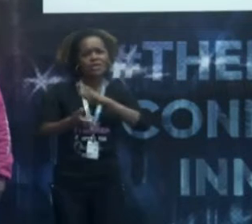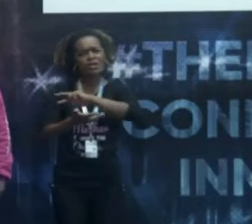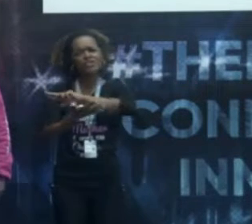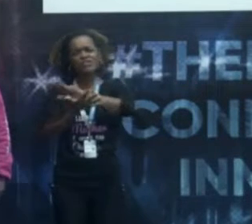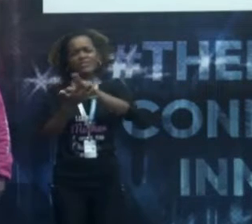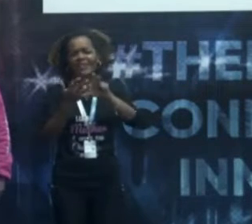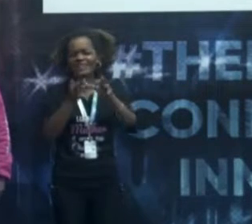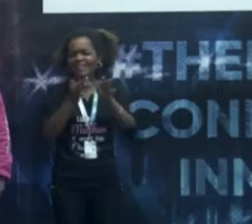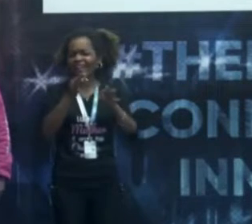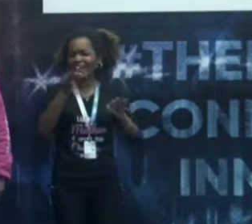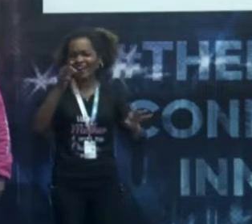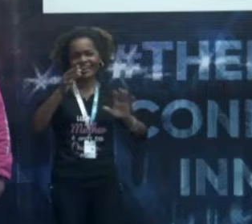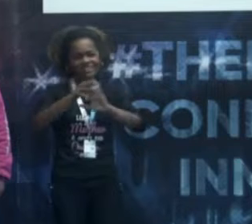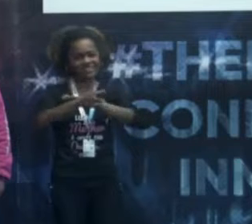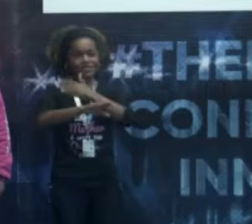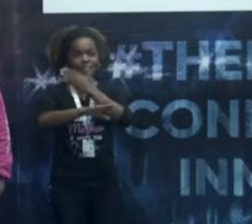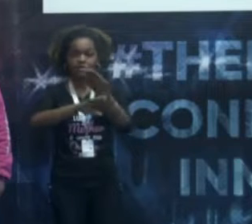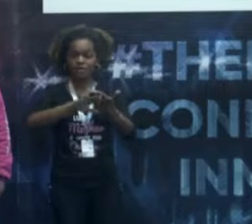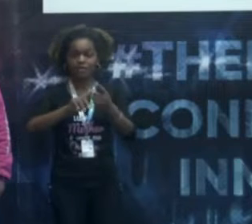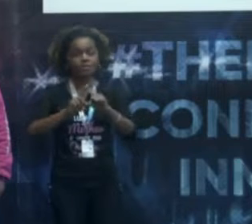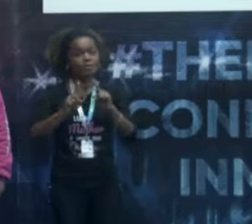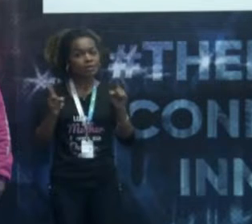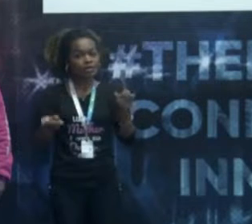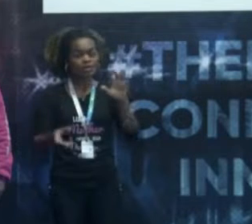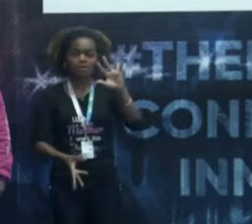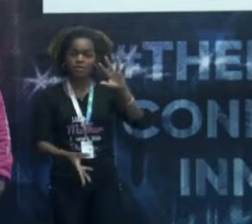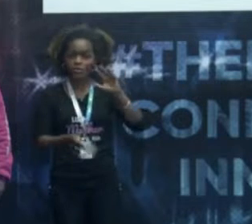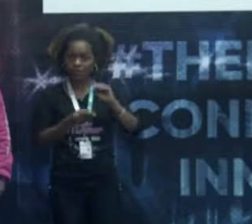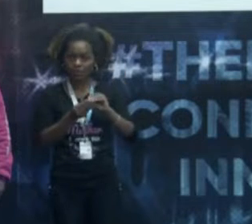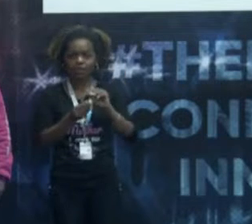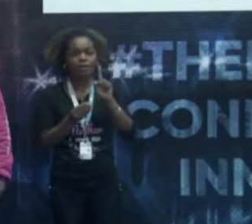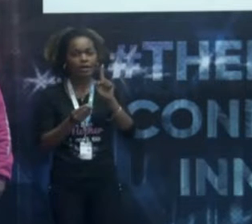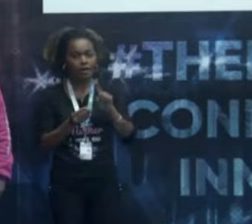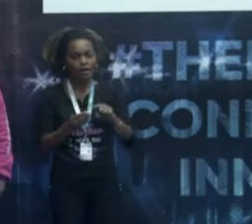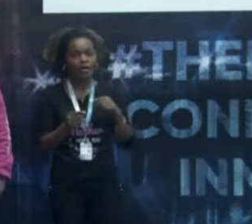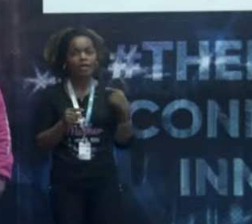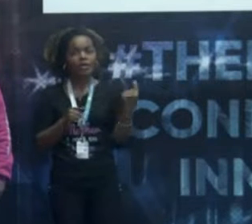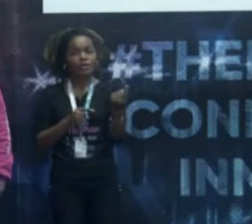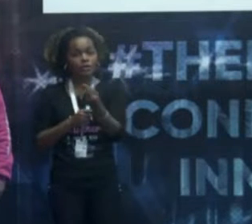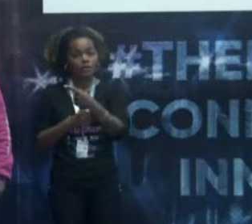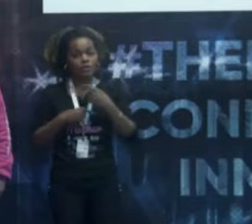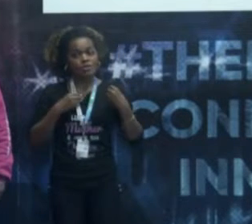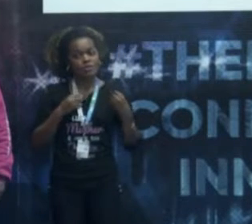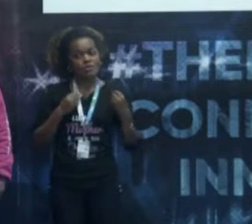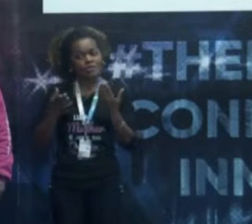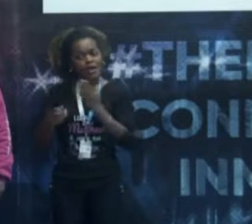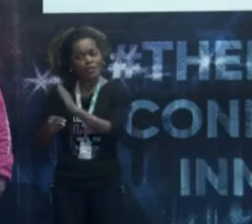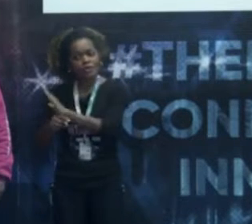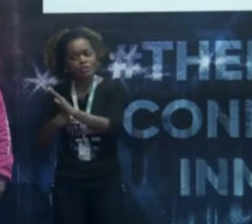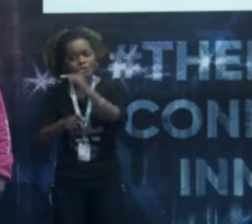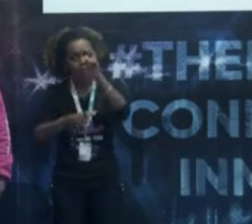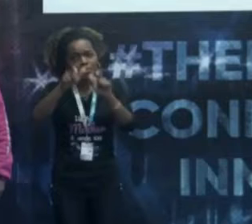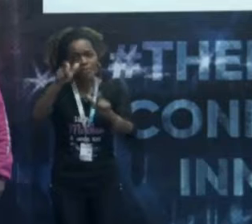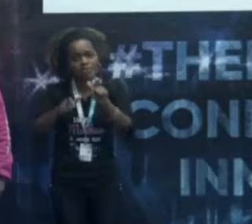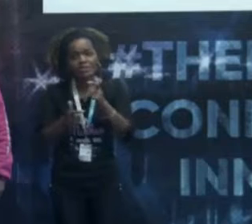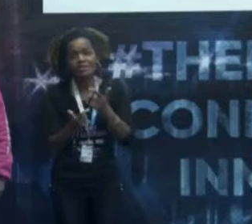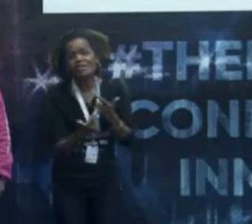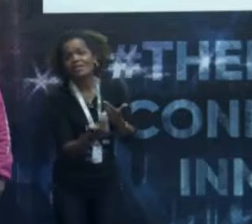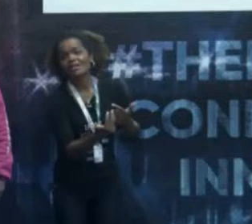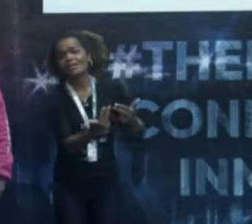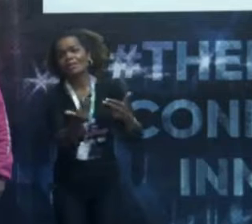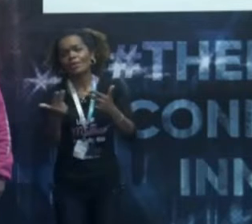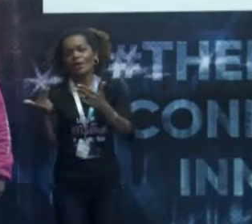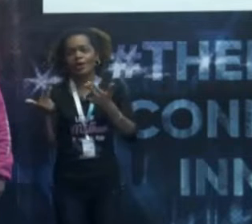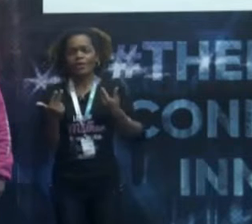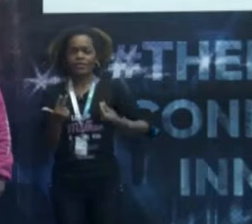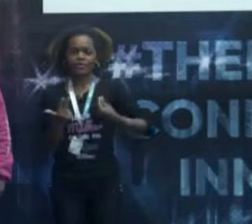noite inteira, mas acho que resumidamente é isso, assim, a gente dar condições para todos viverem de forma igual, né?